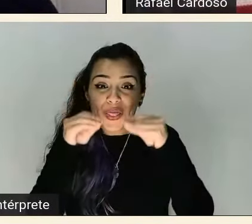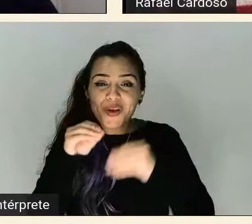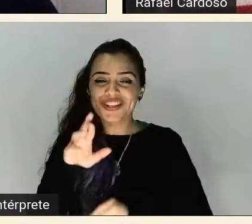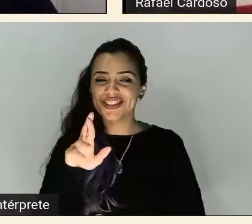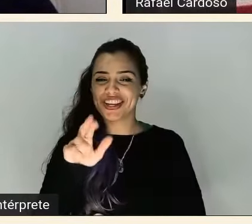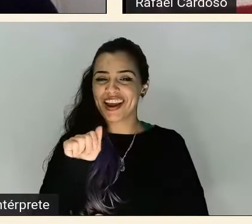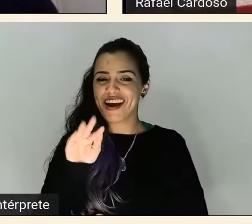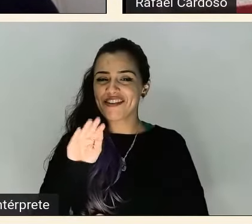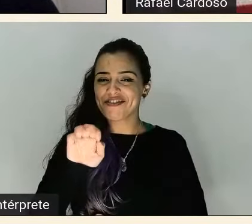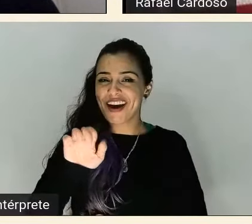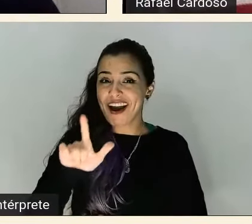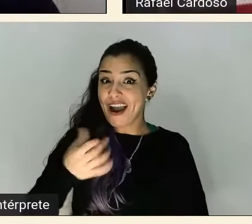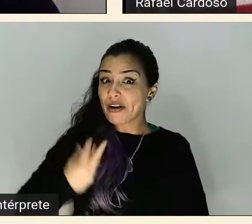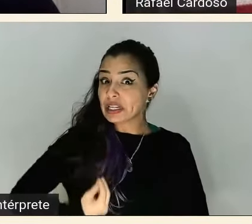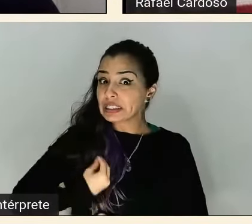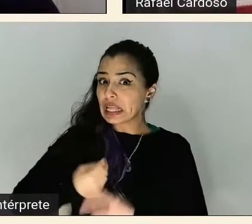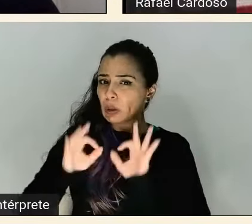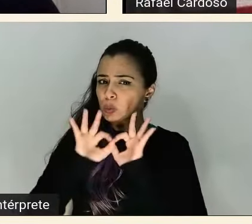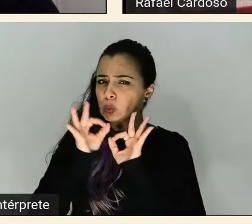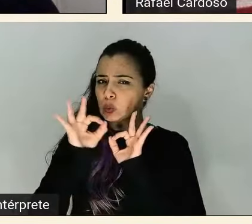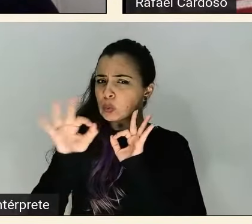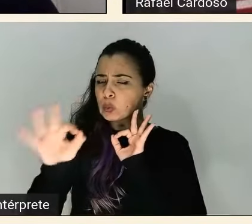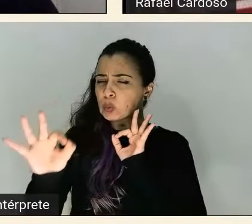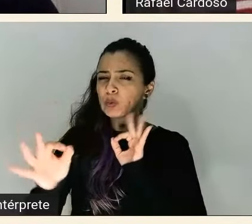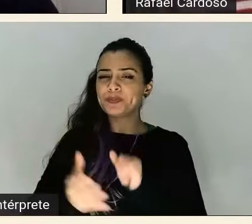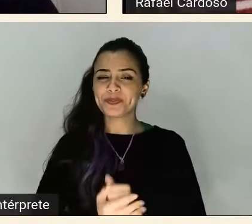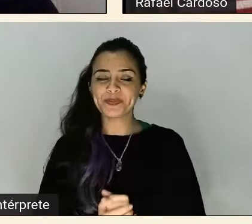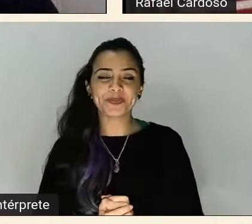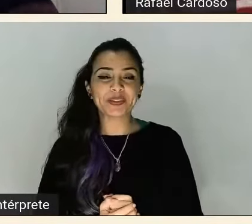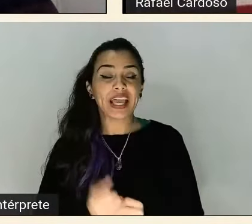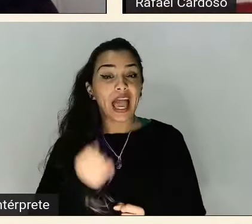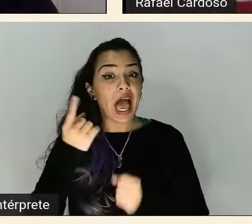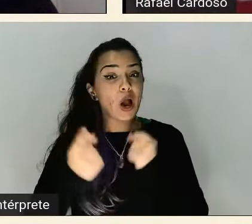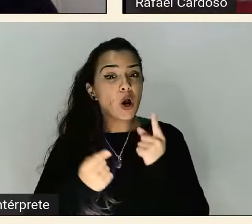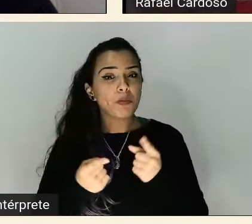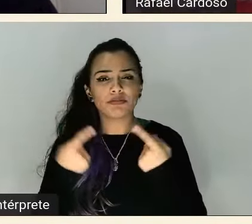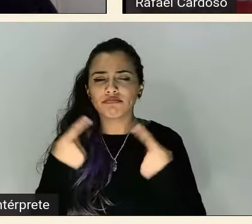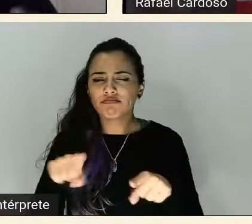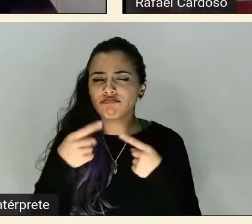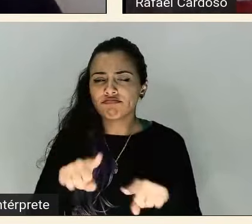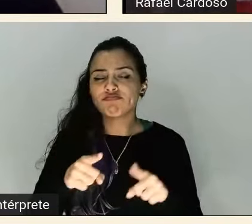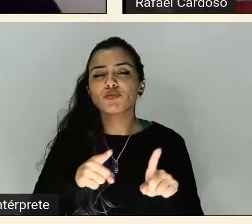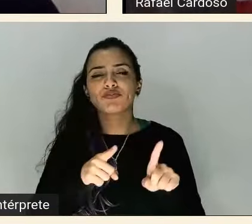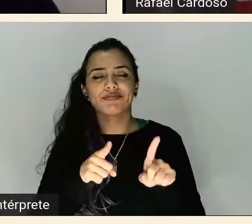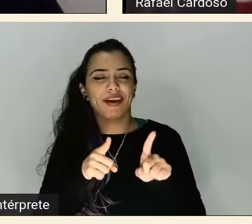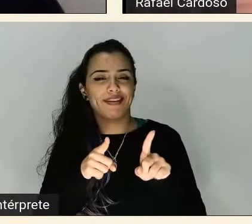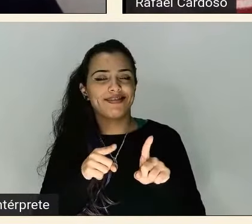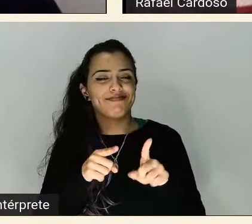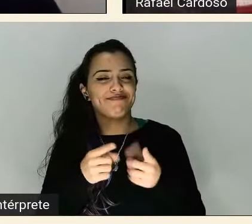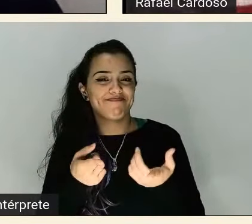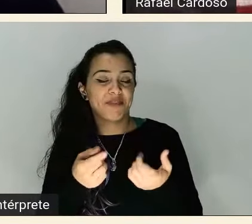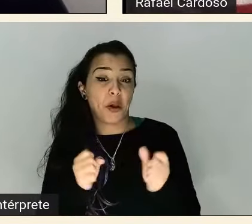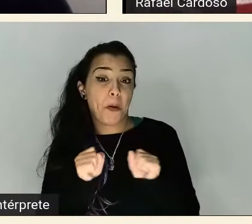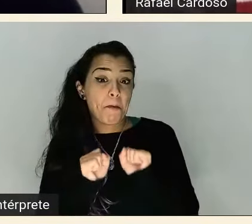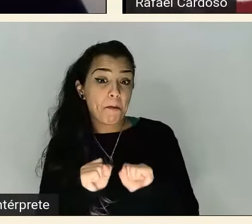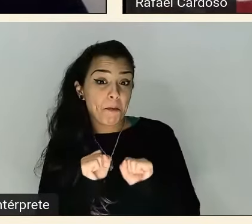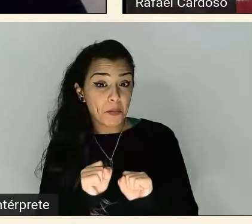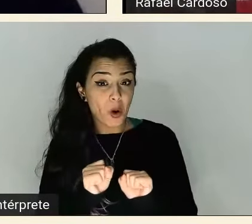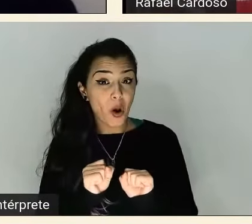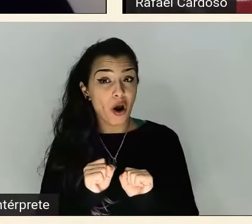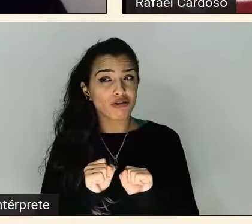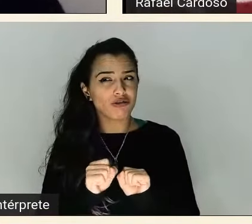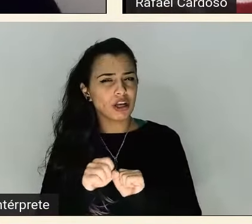de longe. E algumas das questões que eu poderia aqui como um